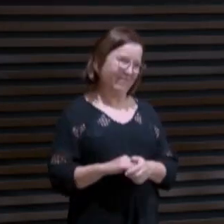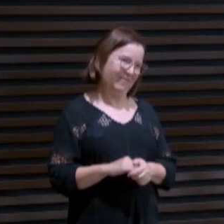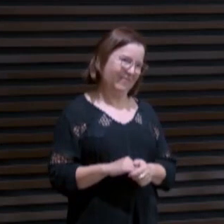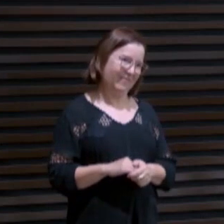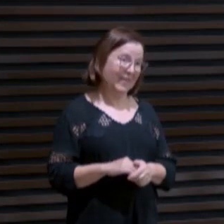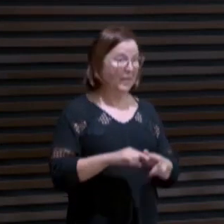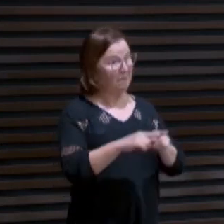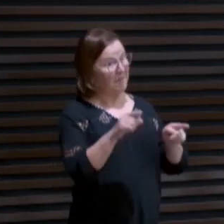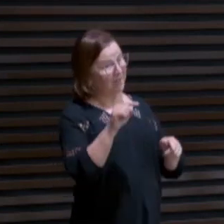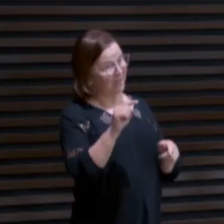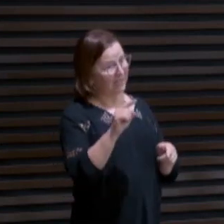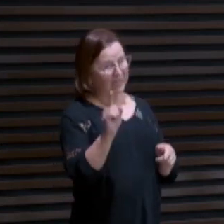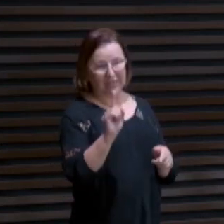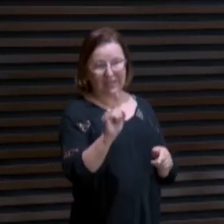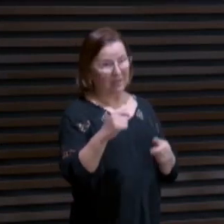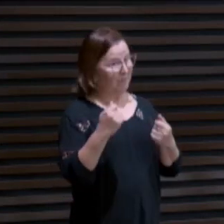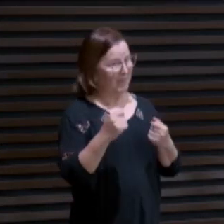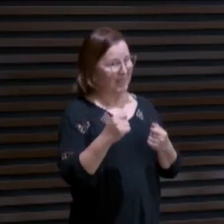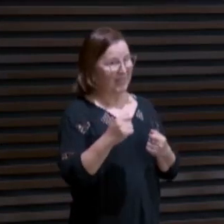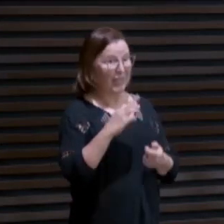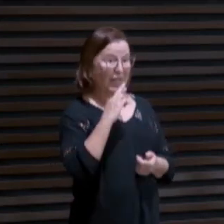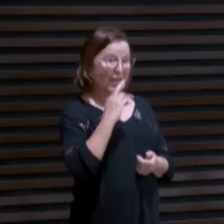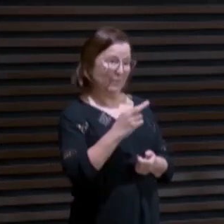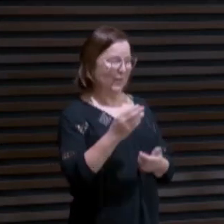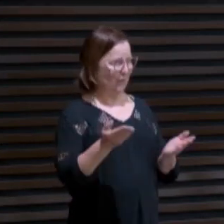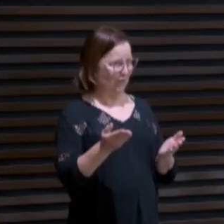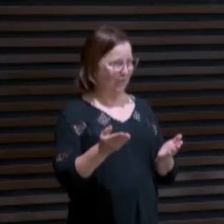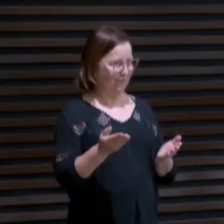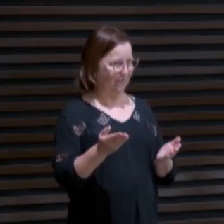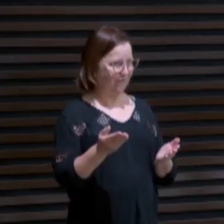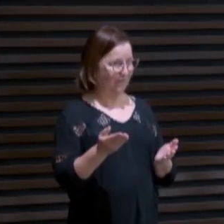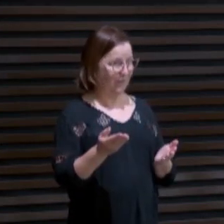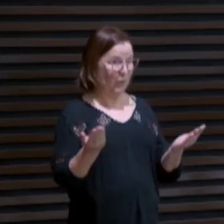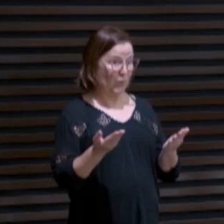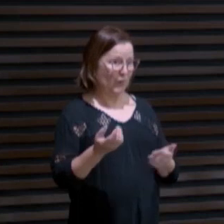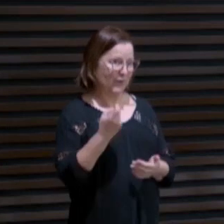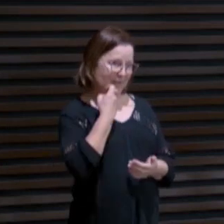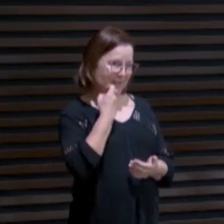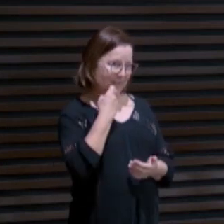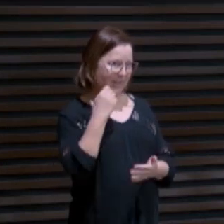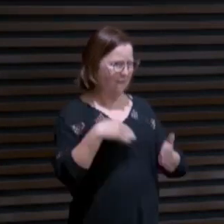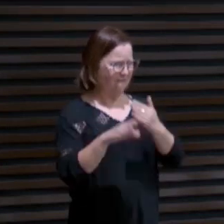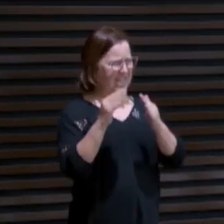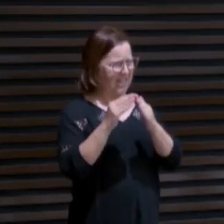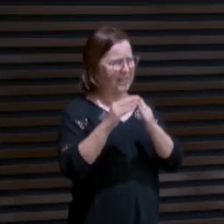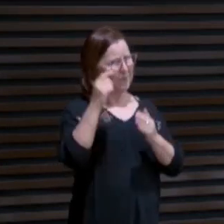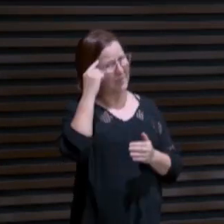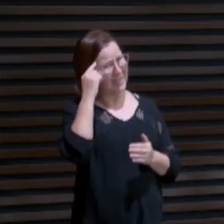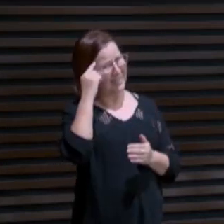Mas você não precisa me responder hoje. Sexta-feira, você vai para casa, você pensa,